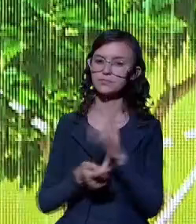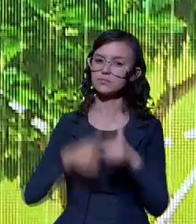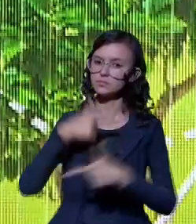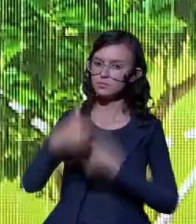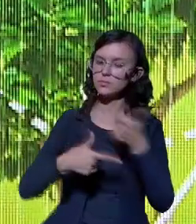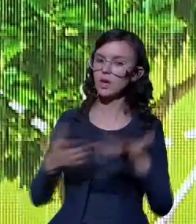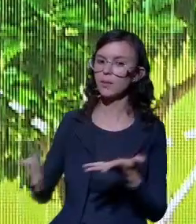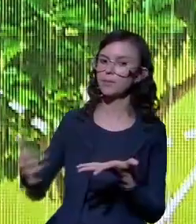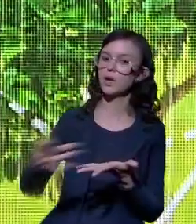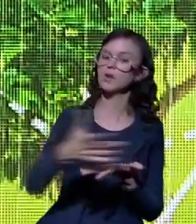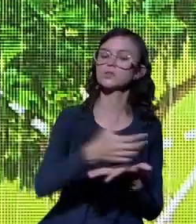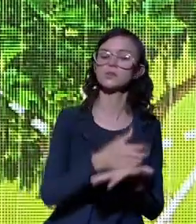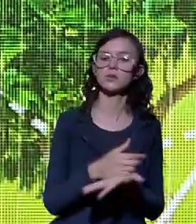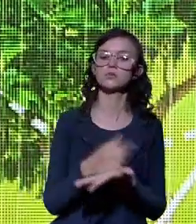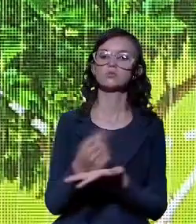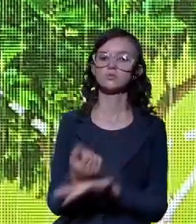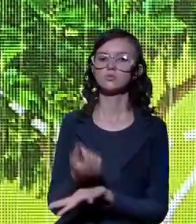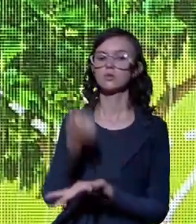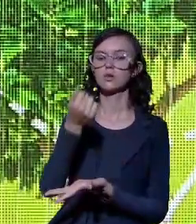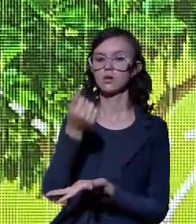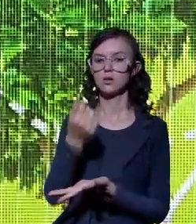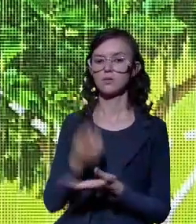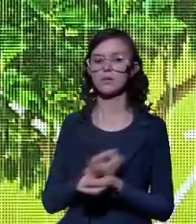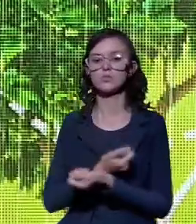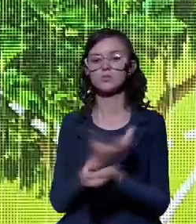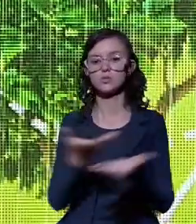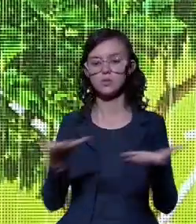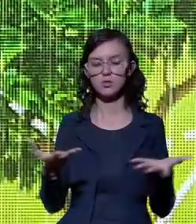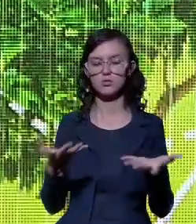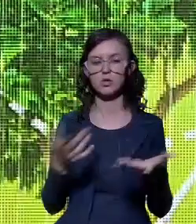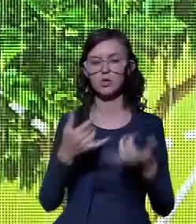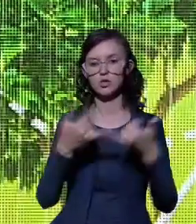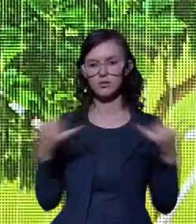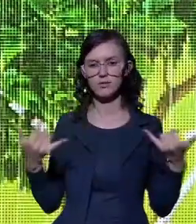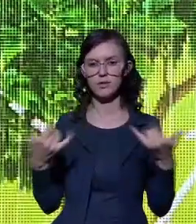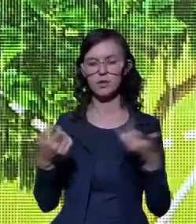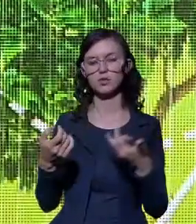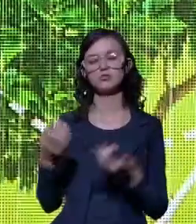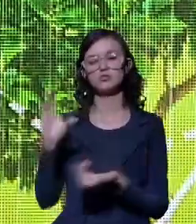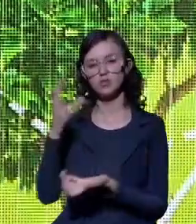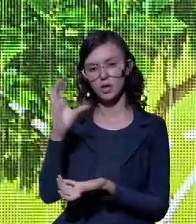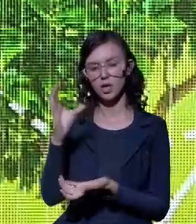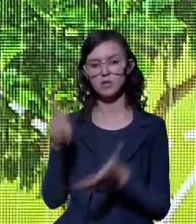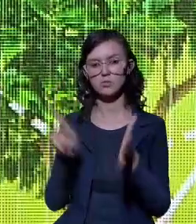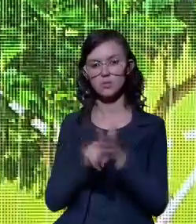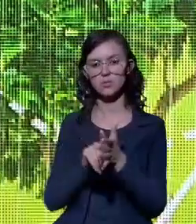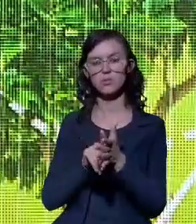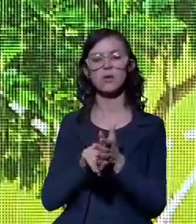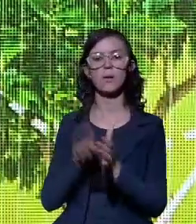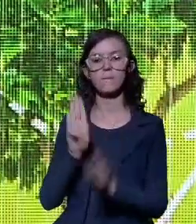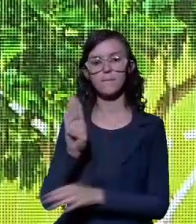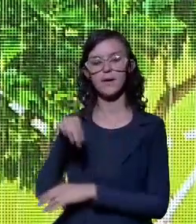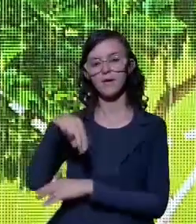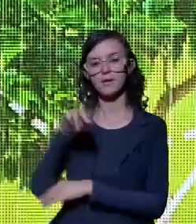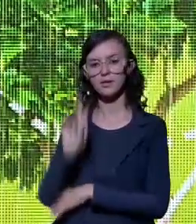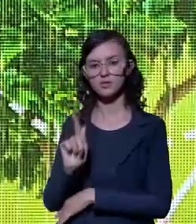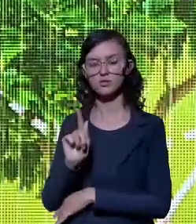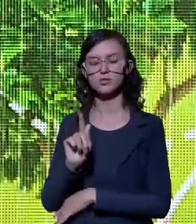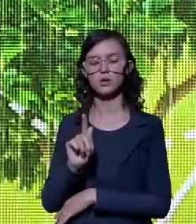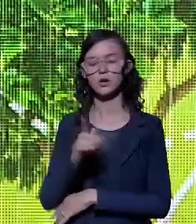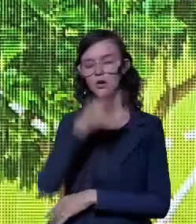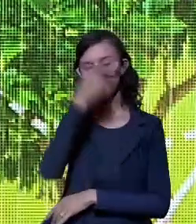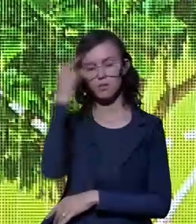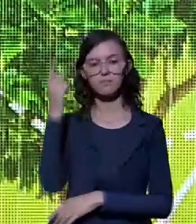trabalhou a captação de recursos para distribuição nas linhas de crédito do BDMG, em benefício do seu público cliente.